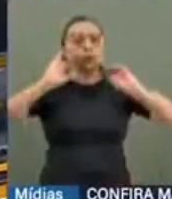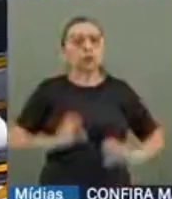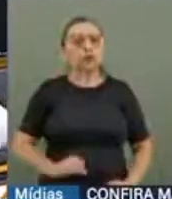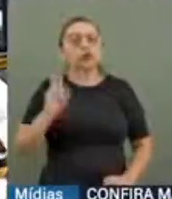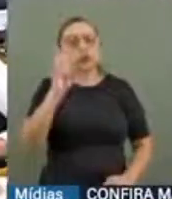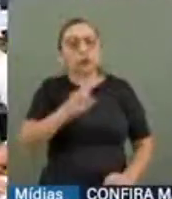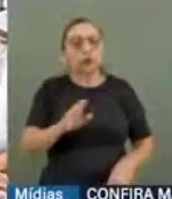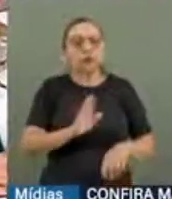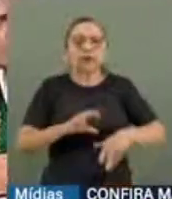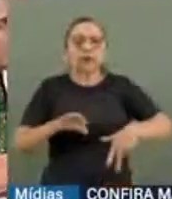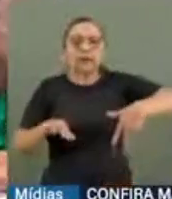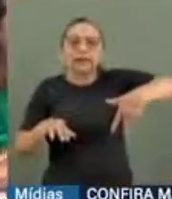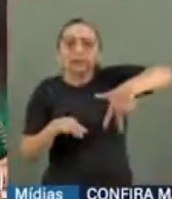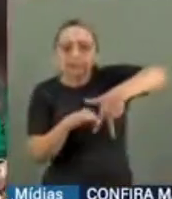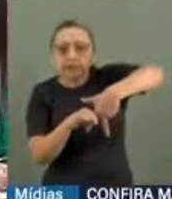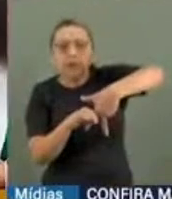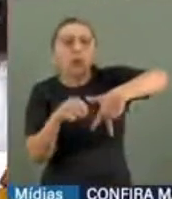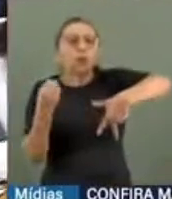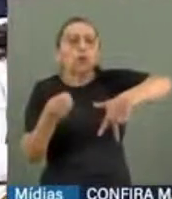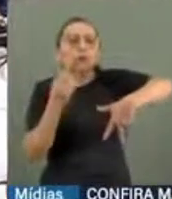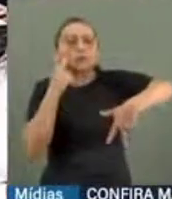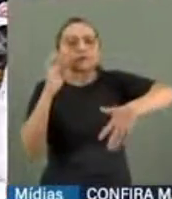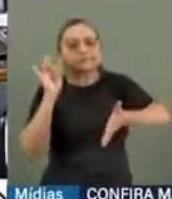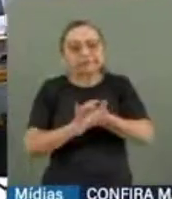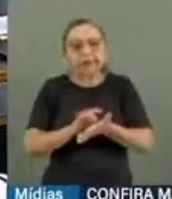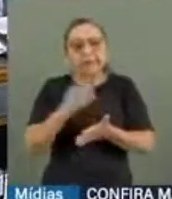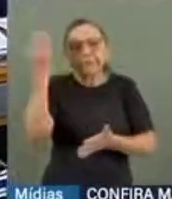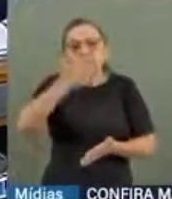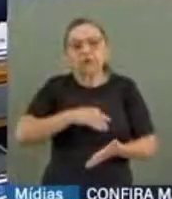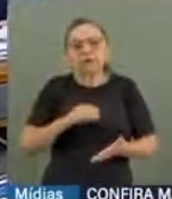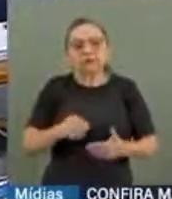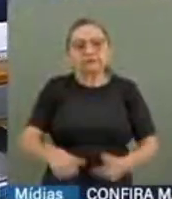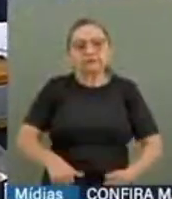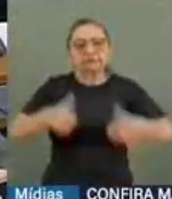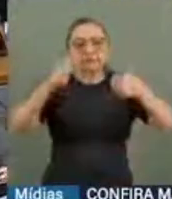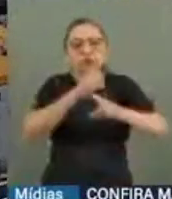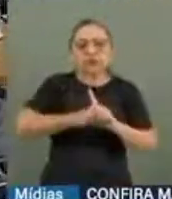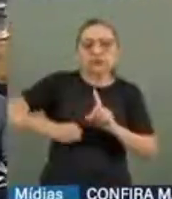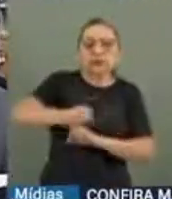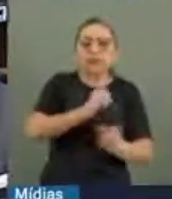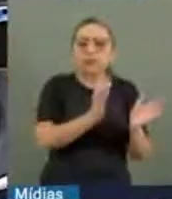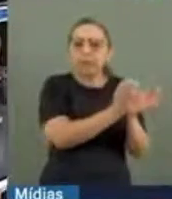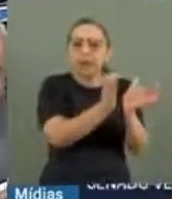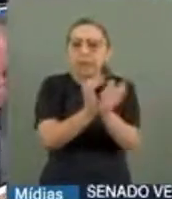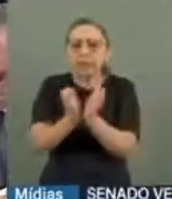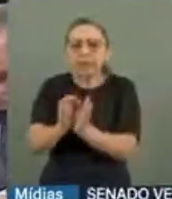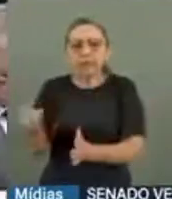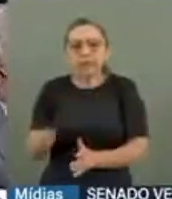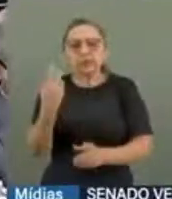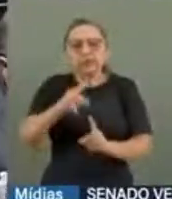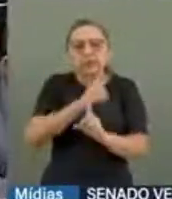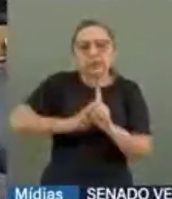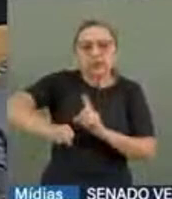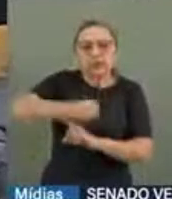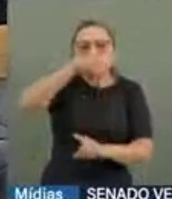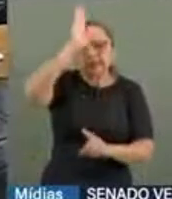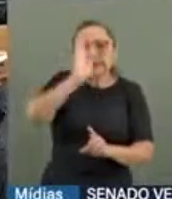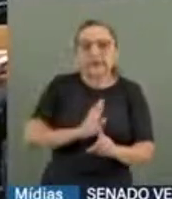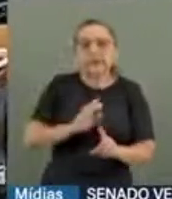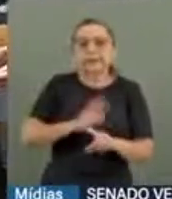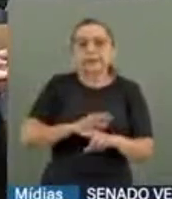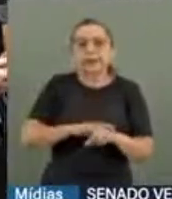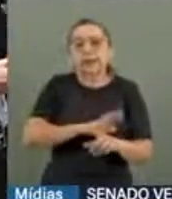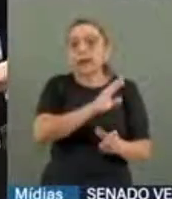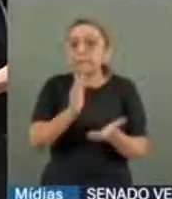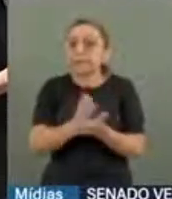as tornozeleiras eletrônicas como signos de prestígio social. Segmentos importantes da sociedade brasileira, parte